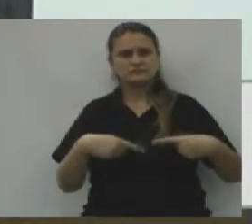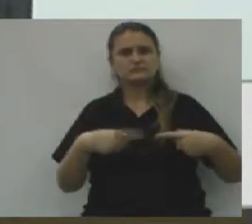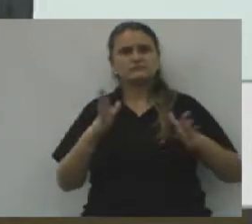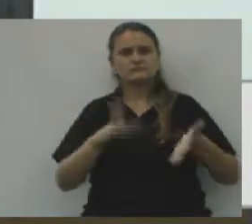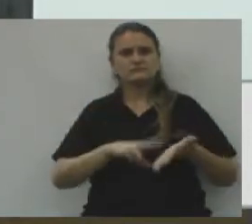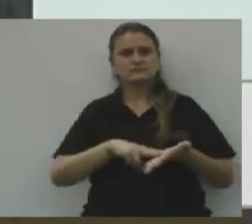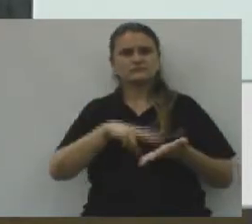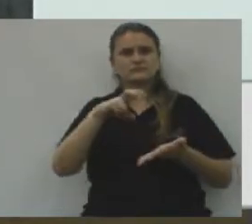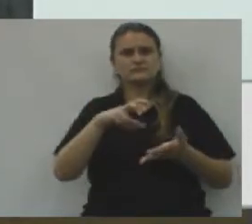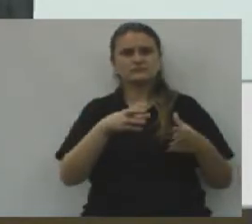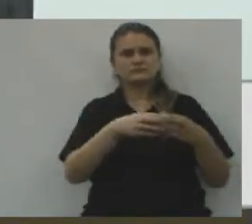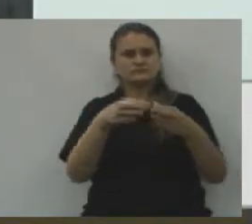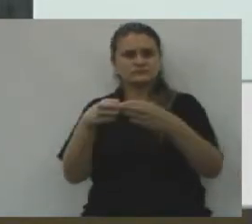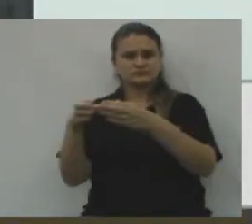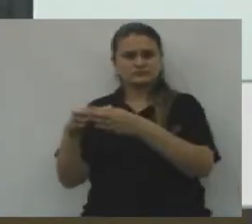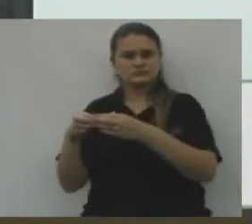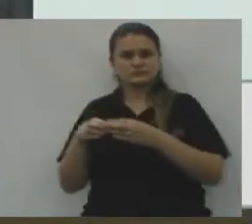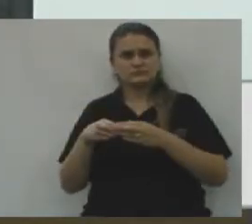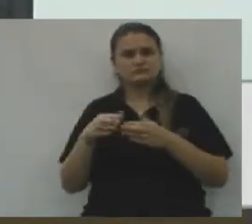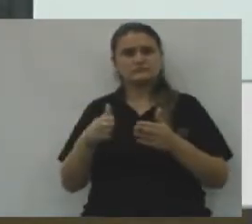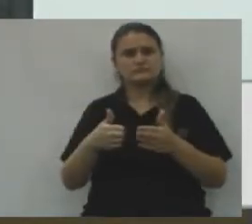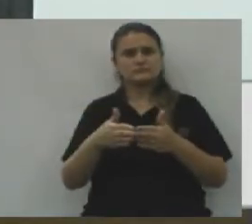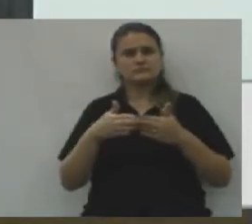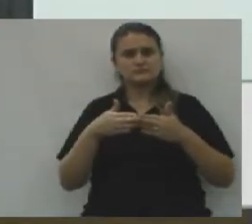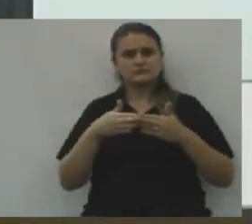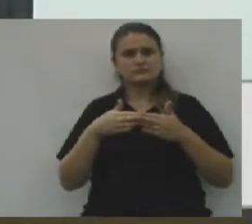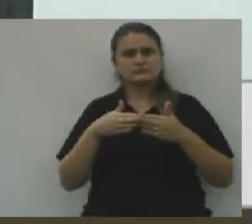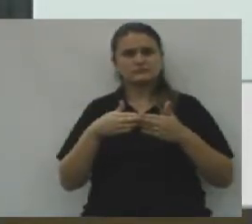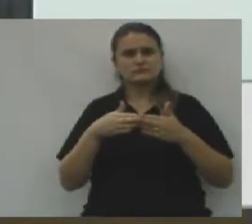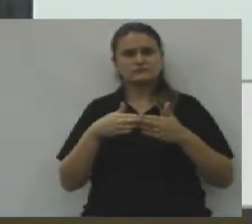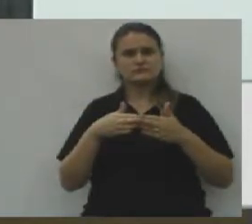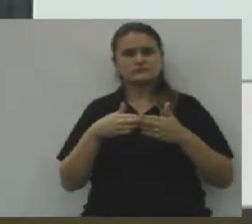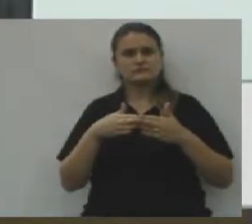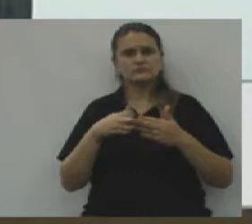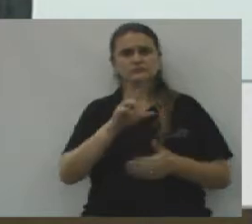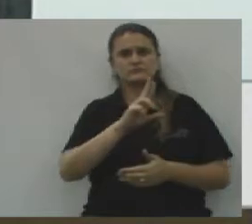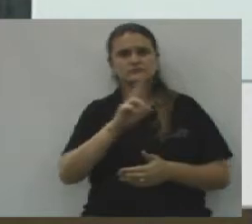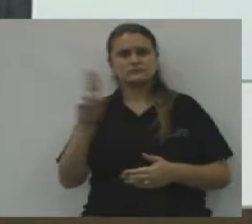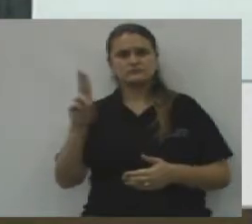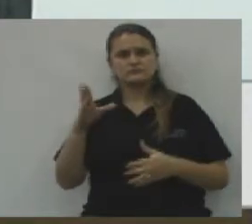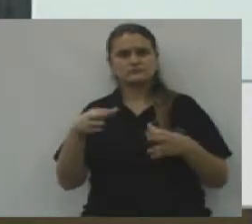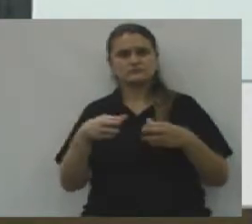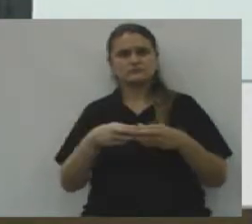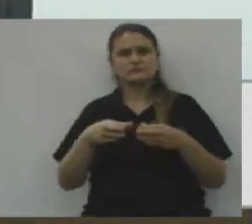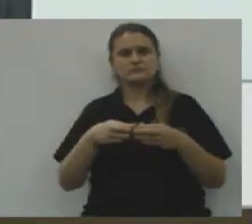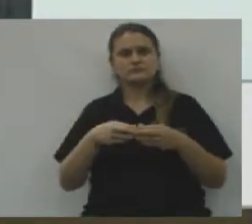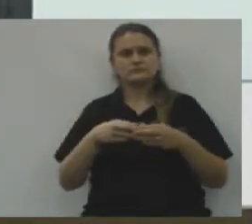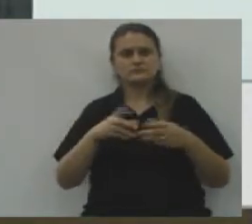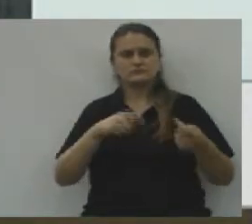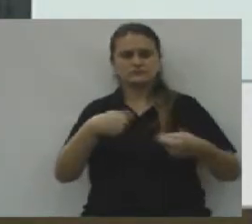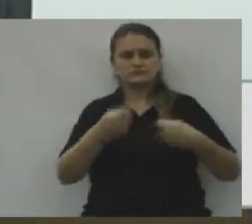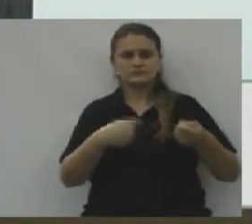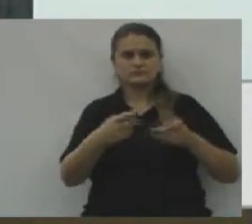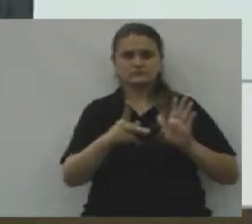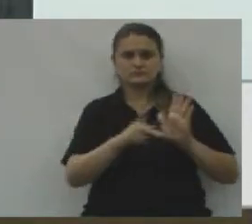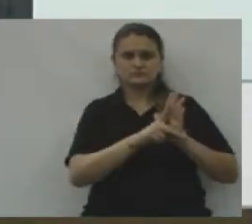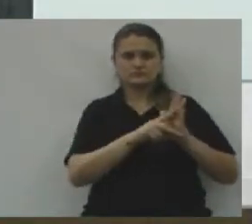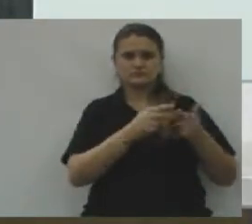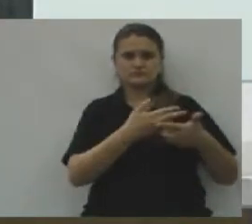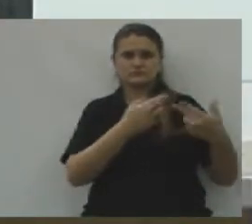da manhã pelas comissões. Peço, esse pedido é encaminhado em nome da Comissão de Finanças, Orçamento e